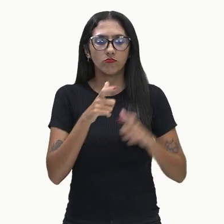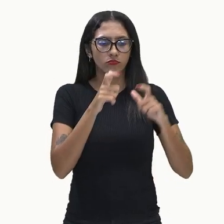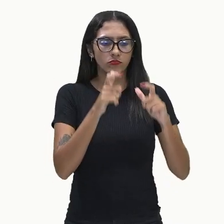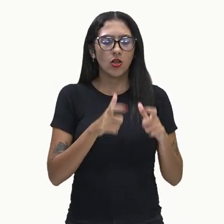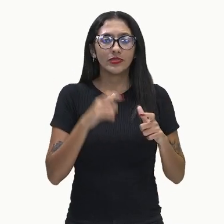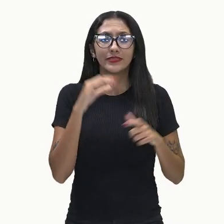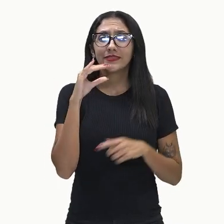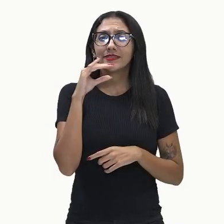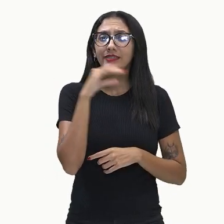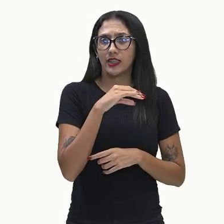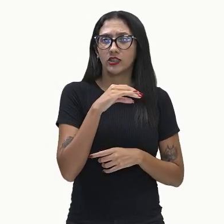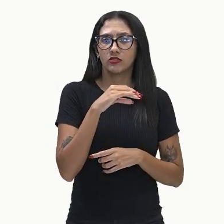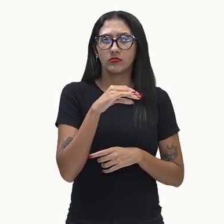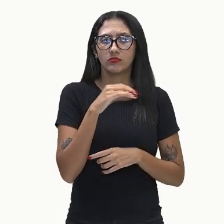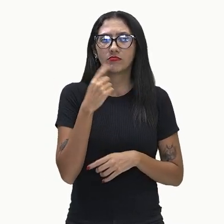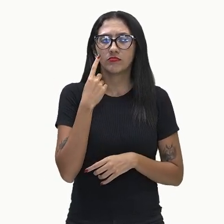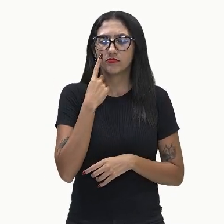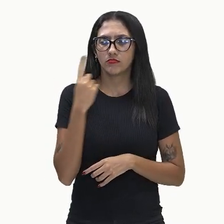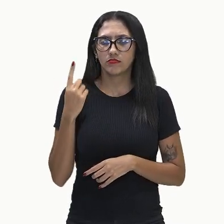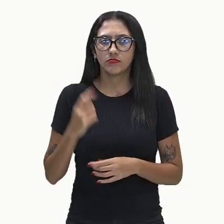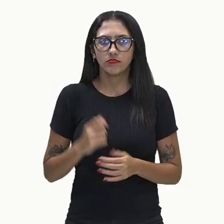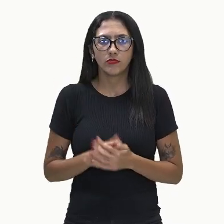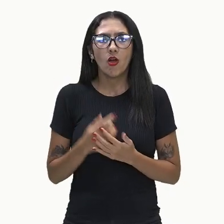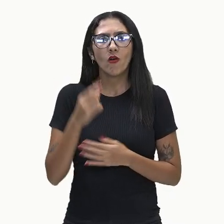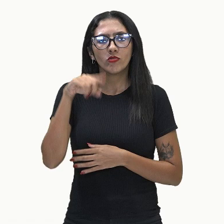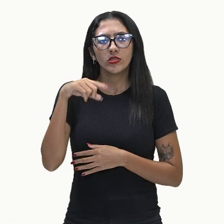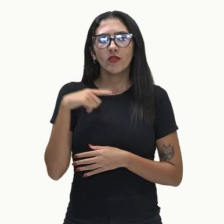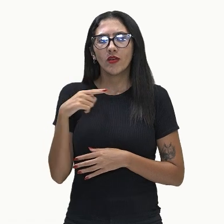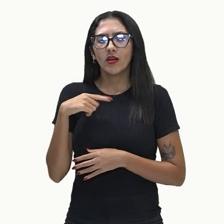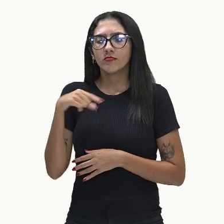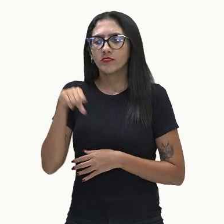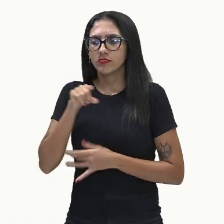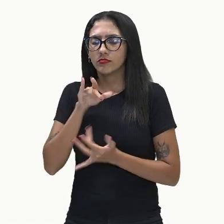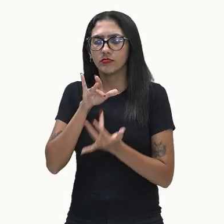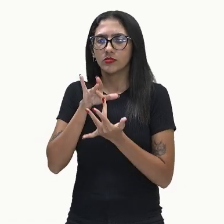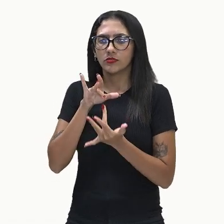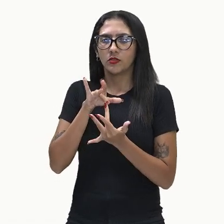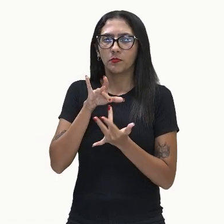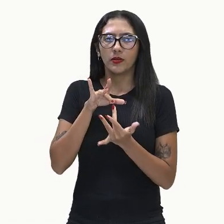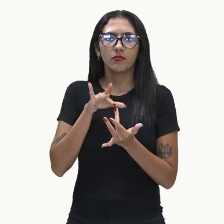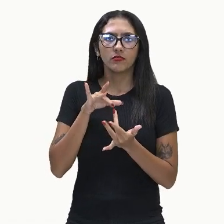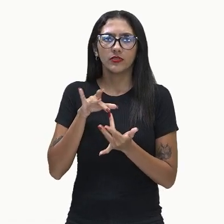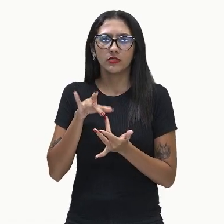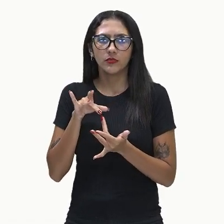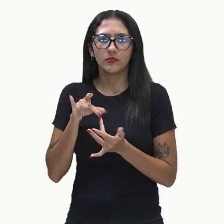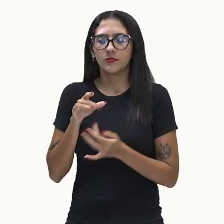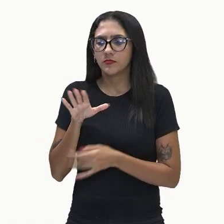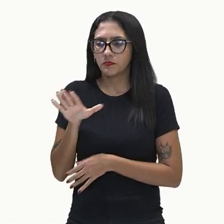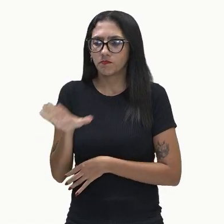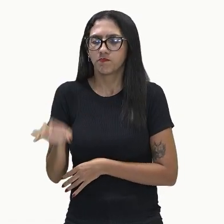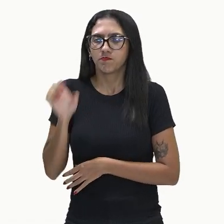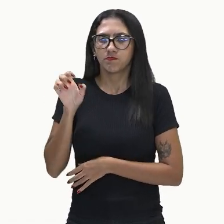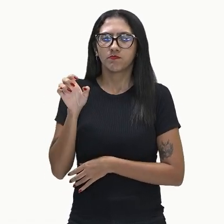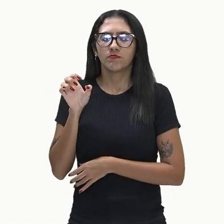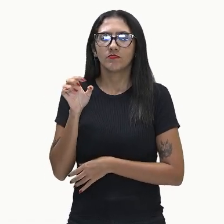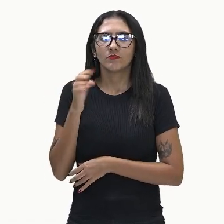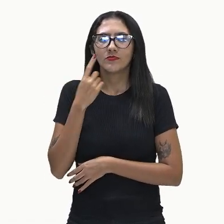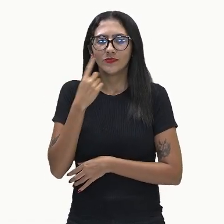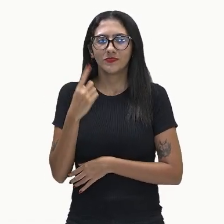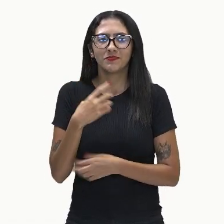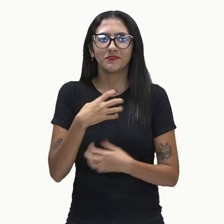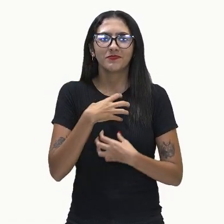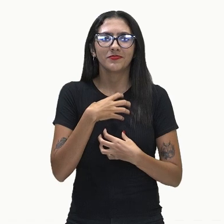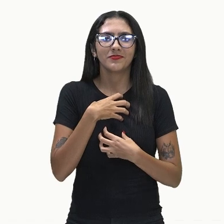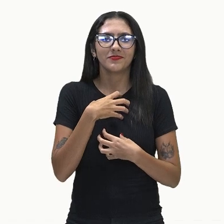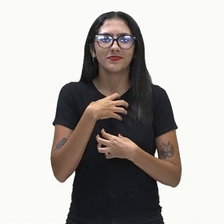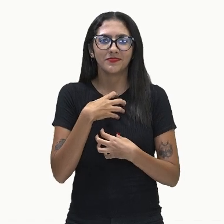quente. Você vai encostar o dedo. Por impulso, você